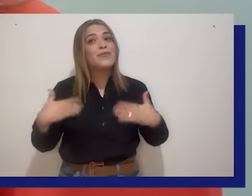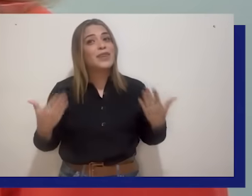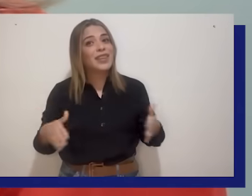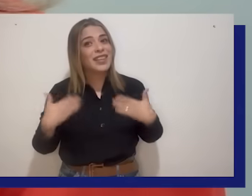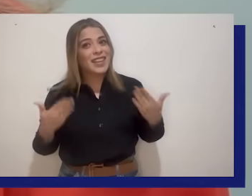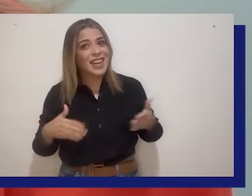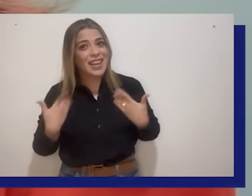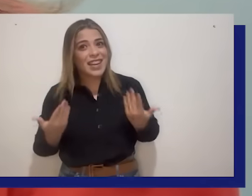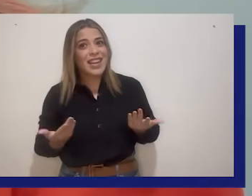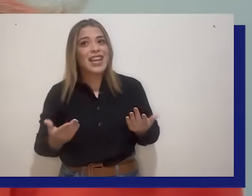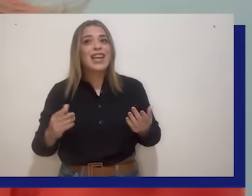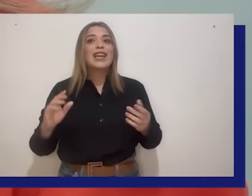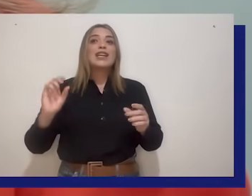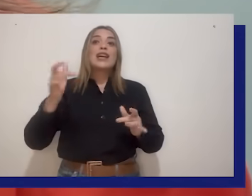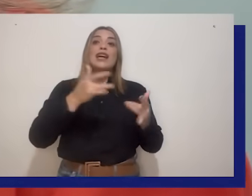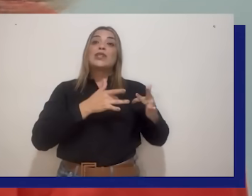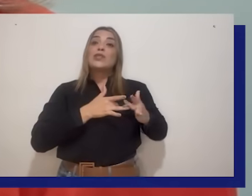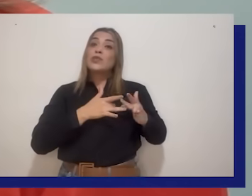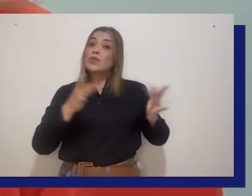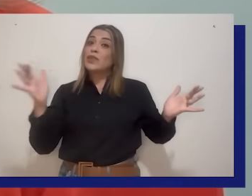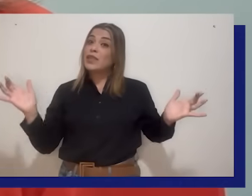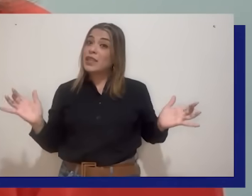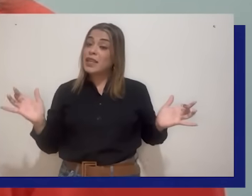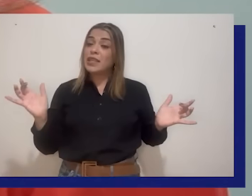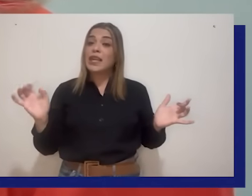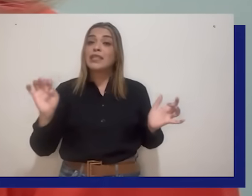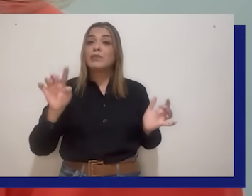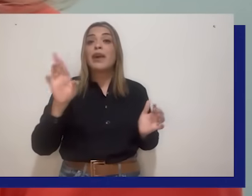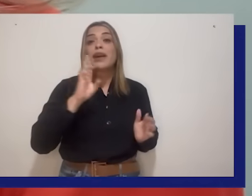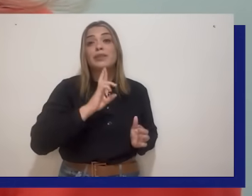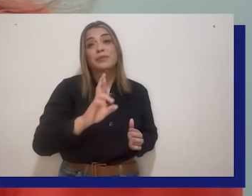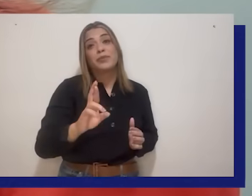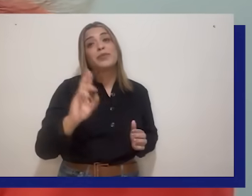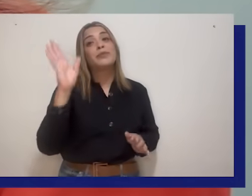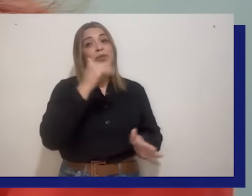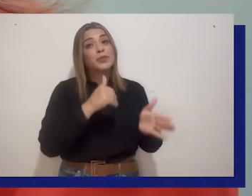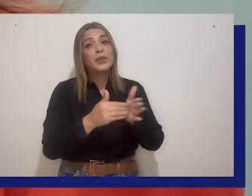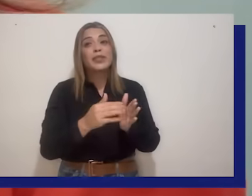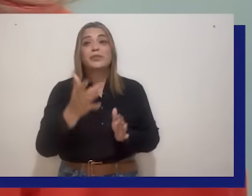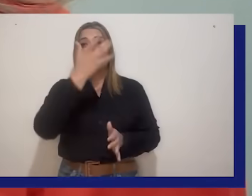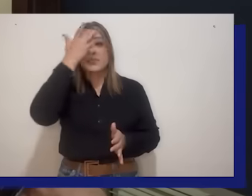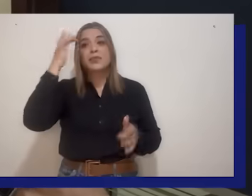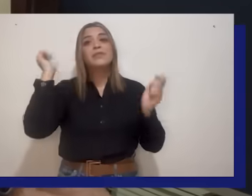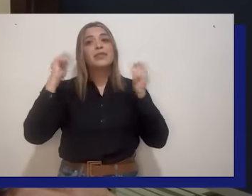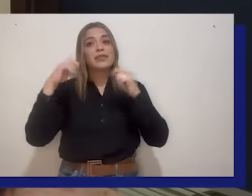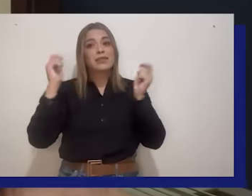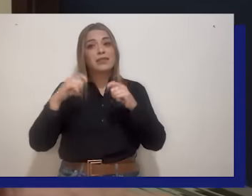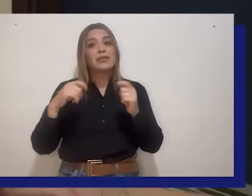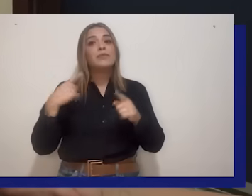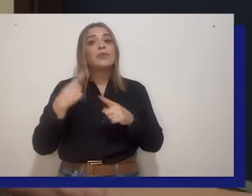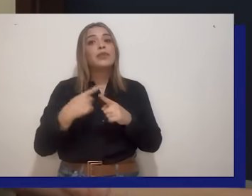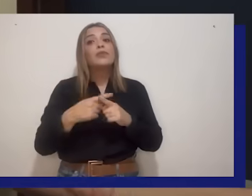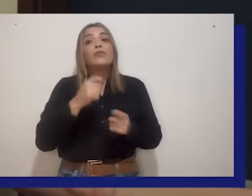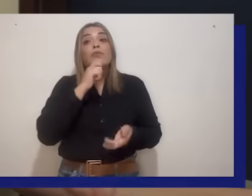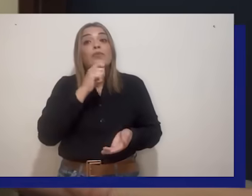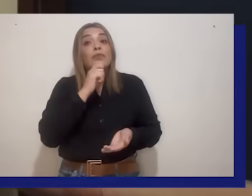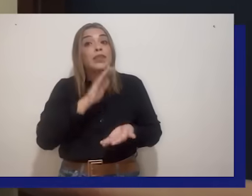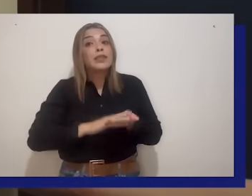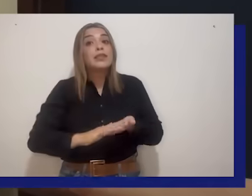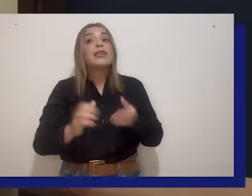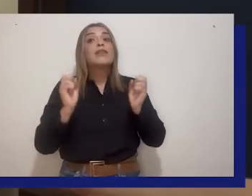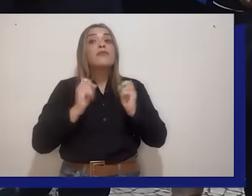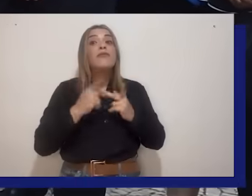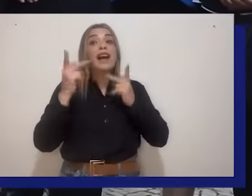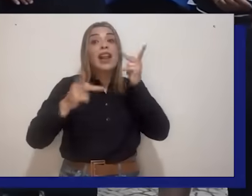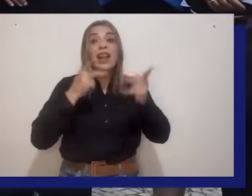ver a solidariedade, né, com aqueles que precisam e não têm essa oportunidade. Tem que divulgar cada vez mais, né, para